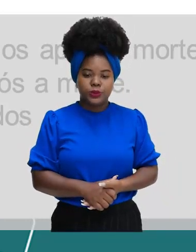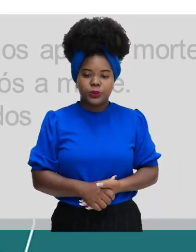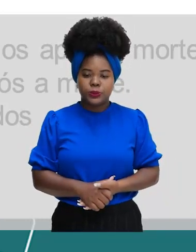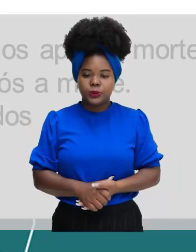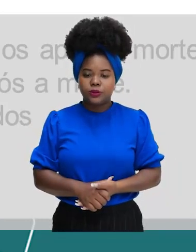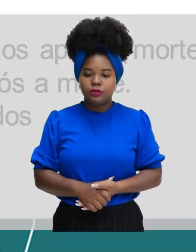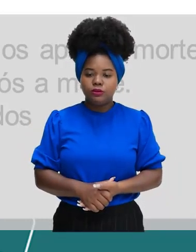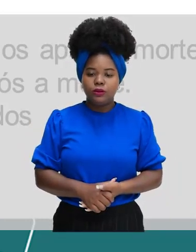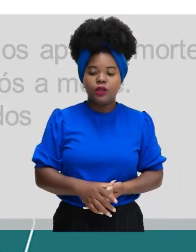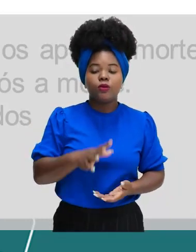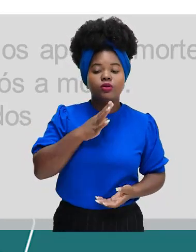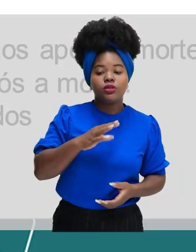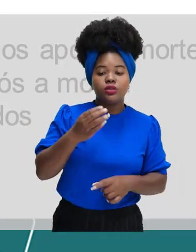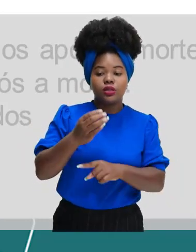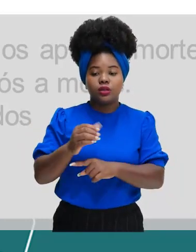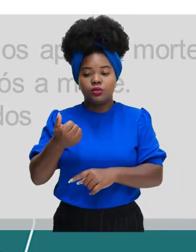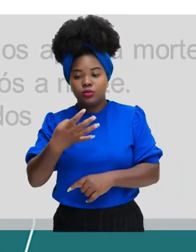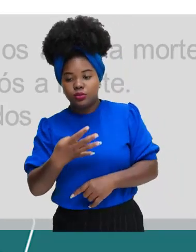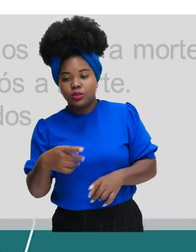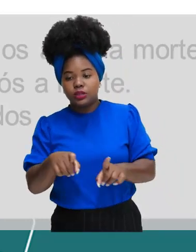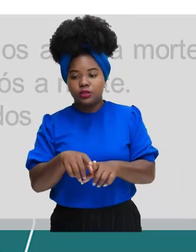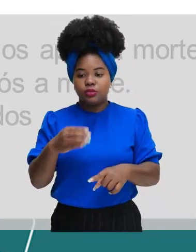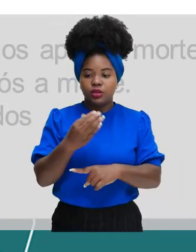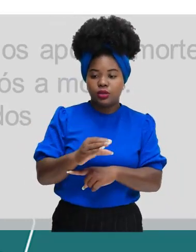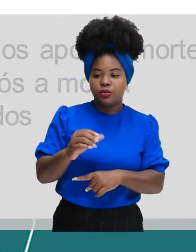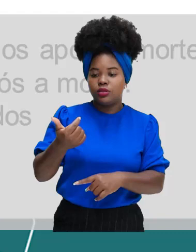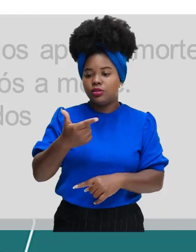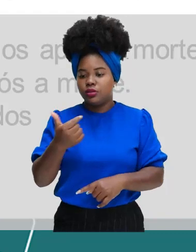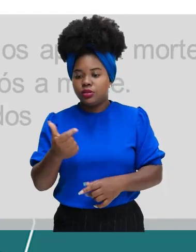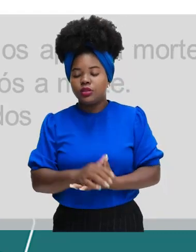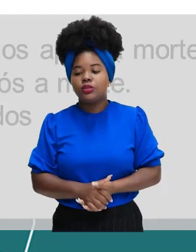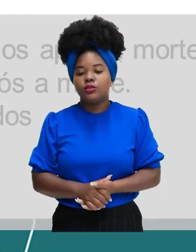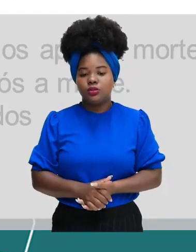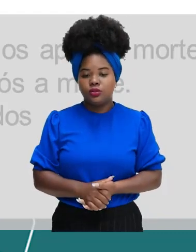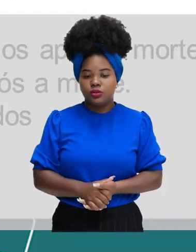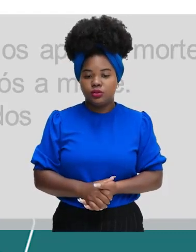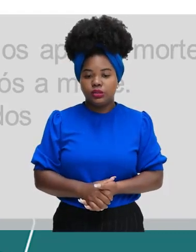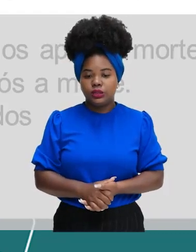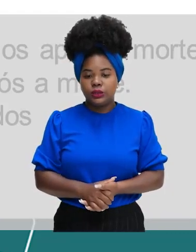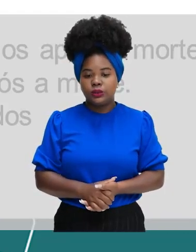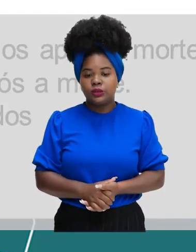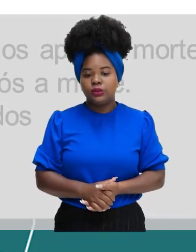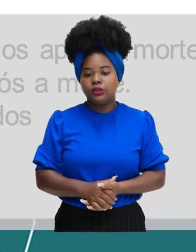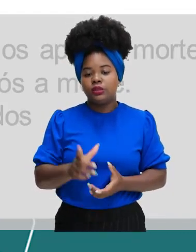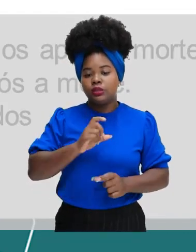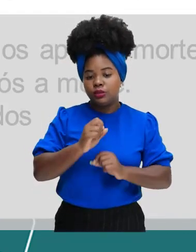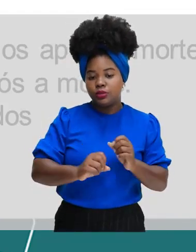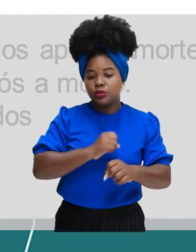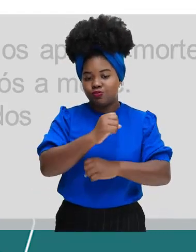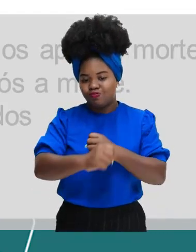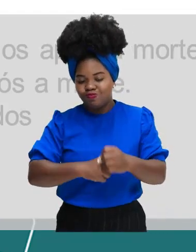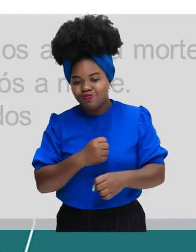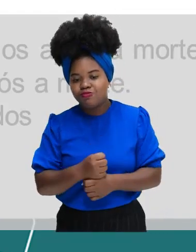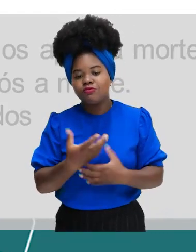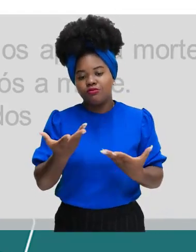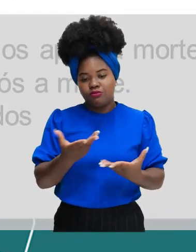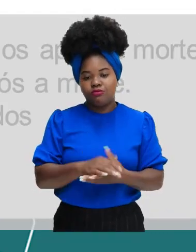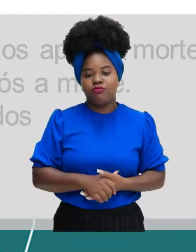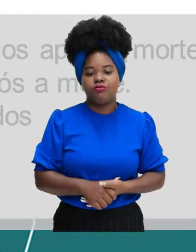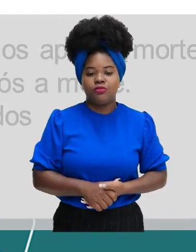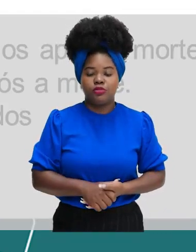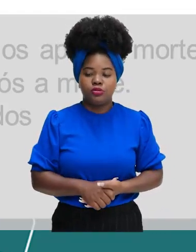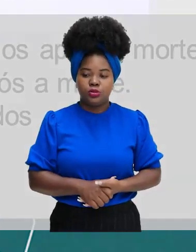proporção conhecida entre carbono 14 e carbono 12 na ao longo dos